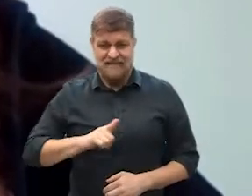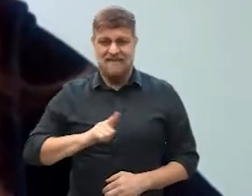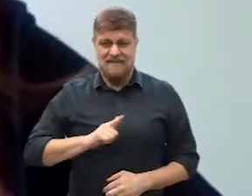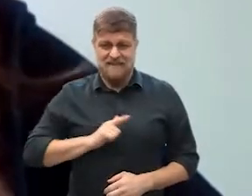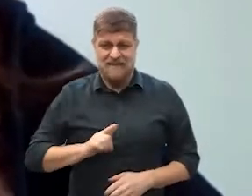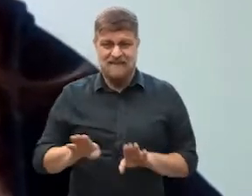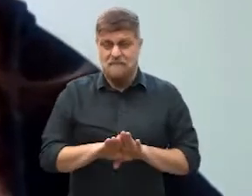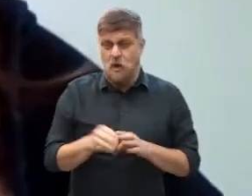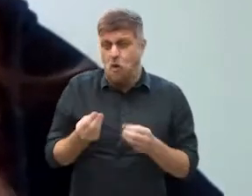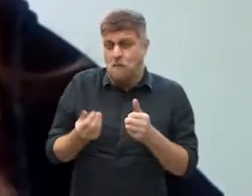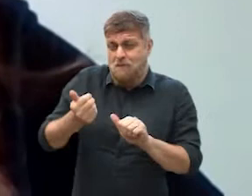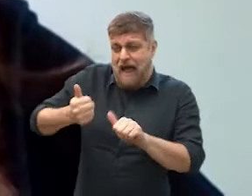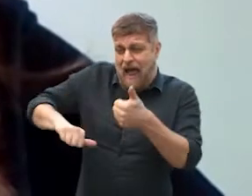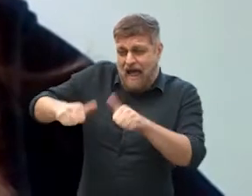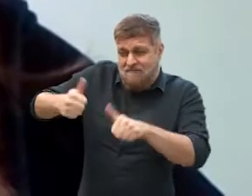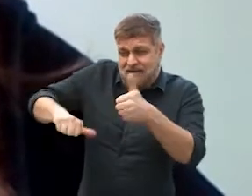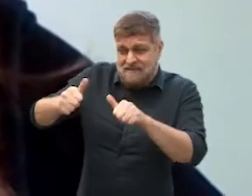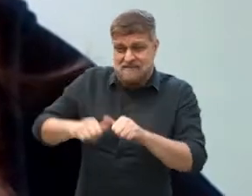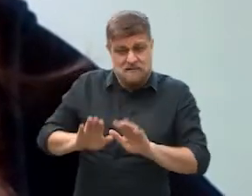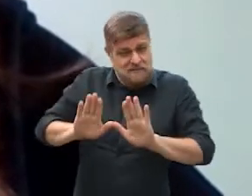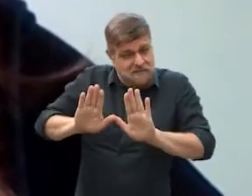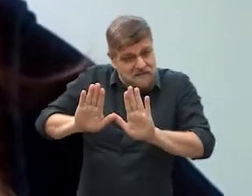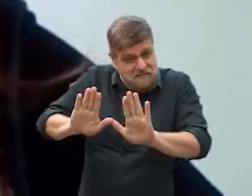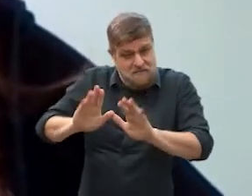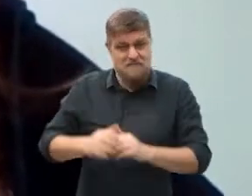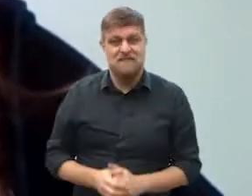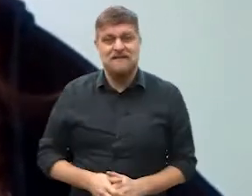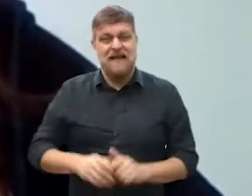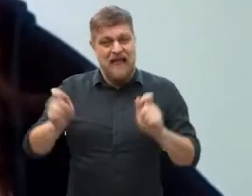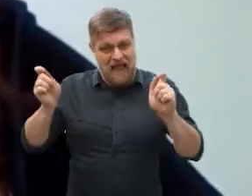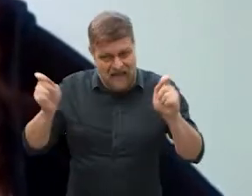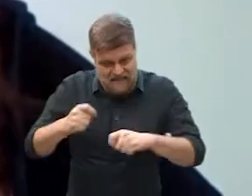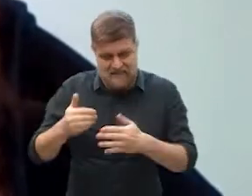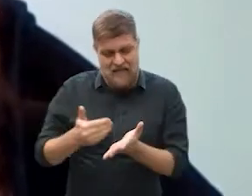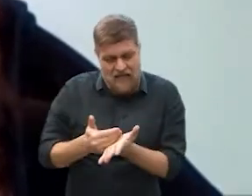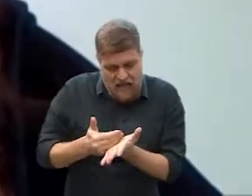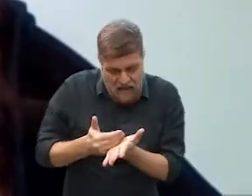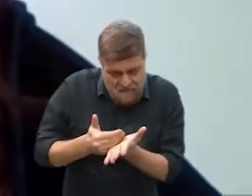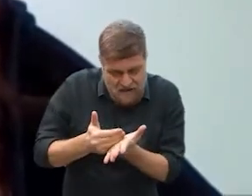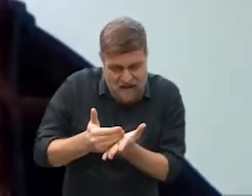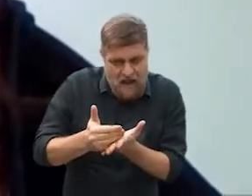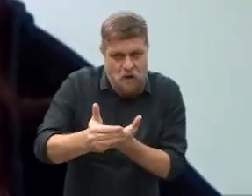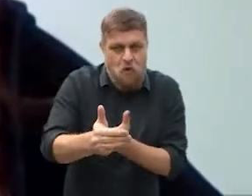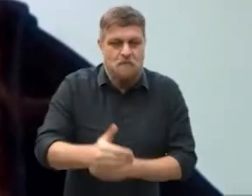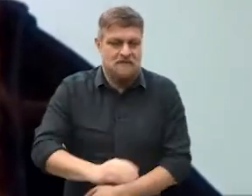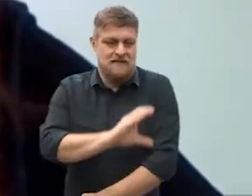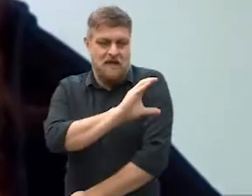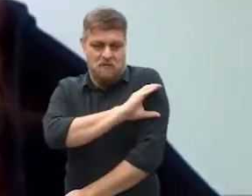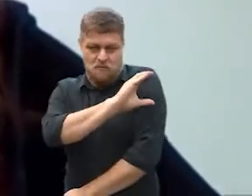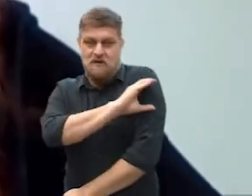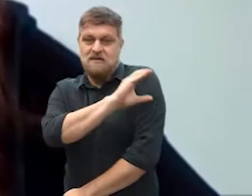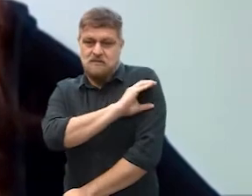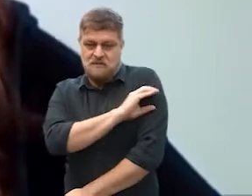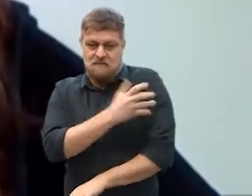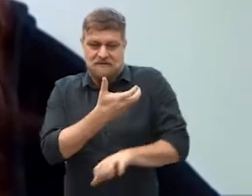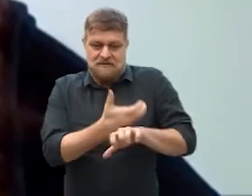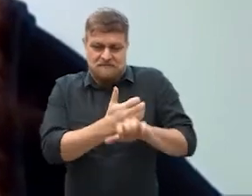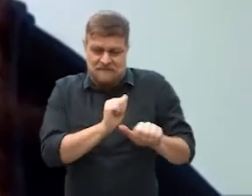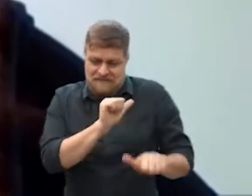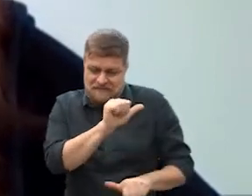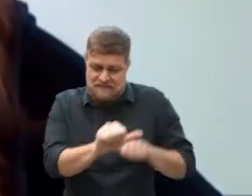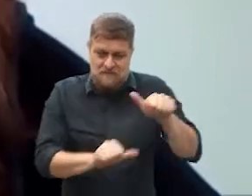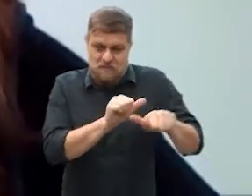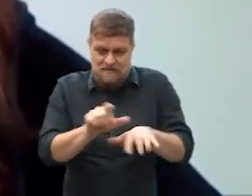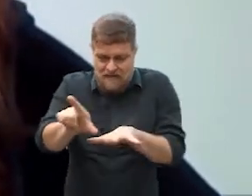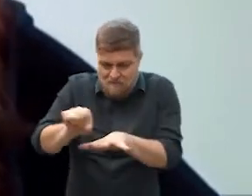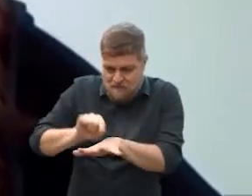e questões de avaliação, mas isso dá para começar e dá para implementar, né? É possível que a gente consiga fazer isso e venha